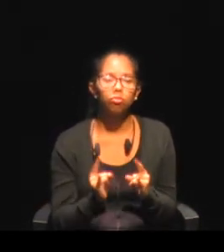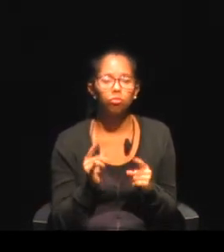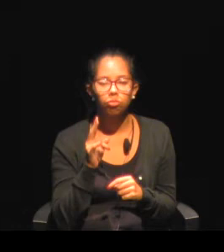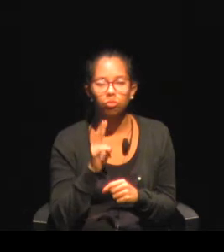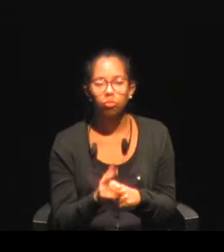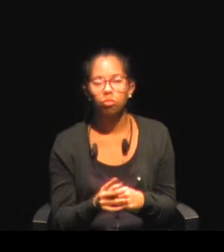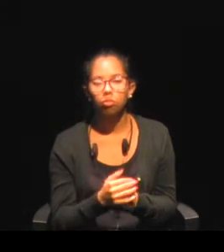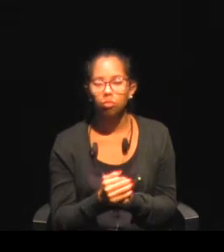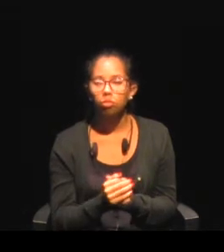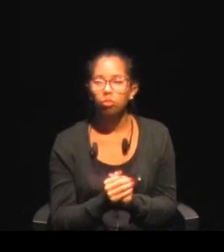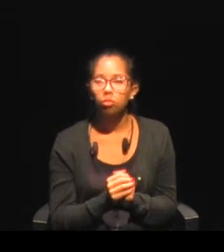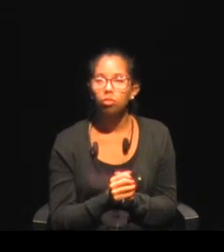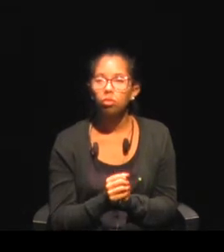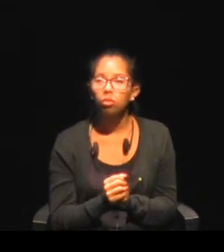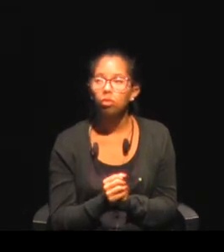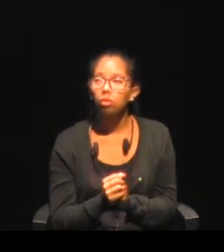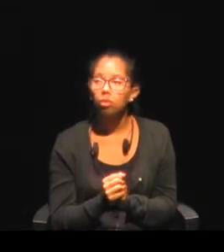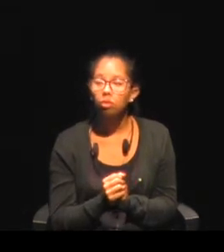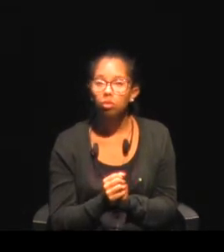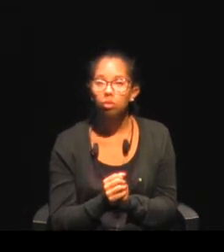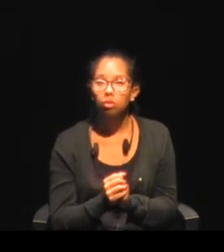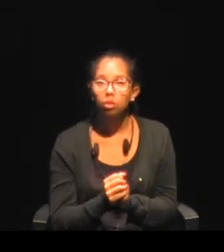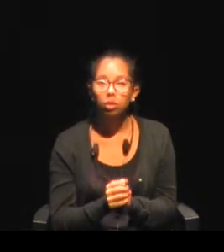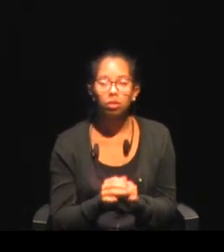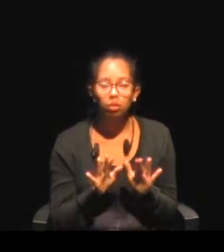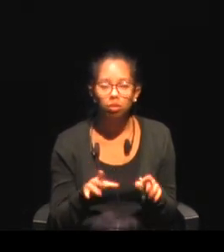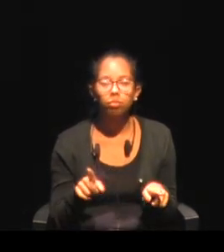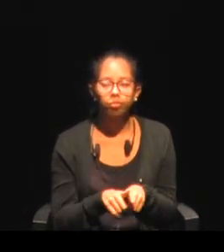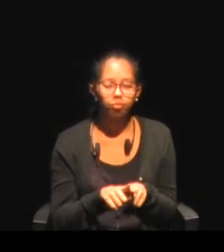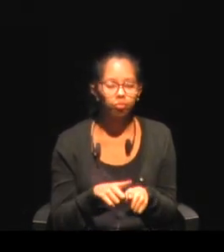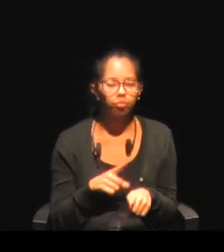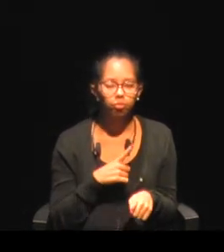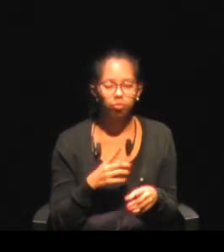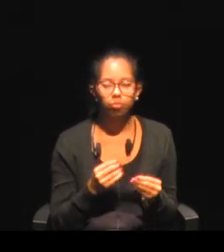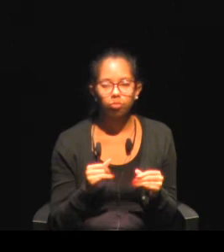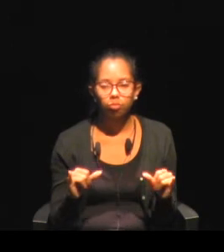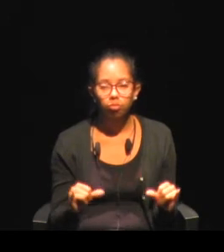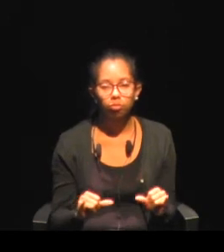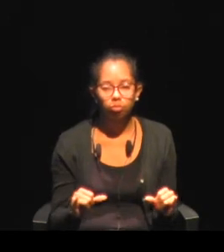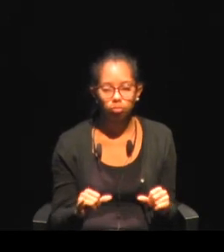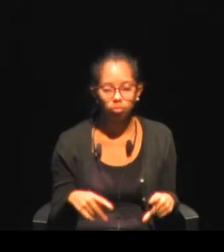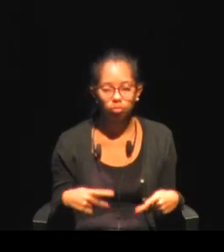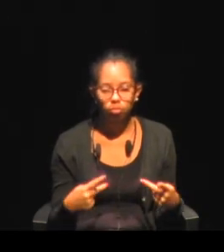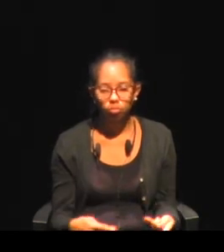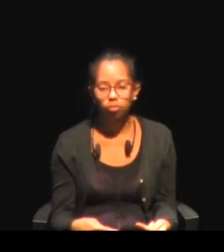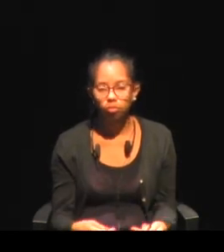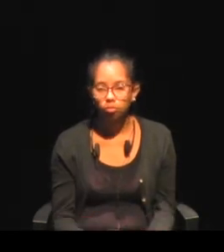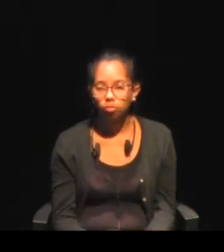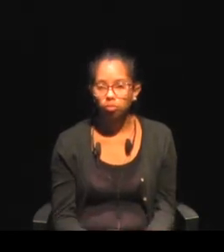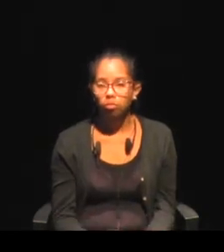desse edifício vigilante e tudo mais. Mas é um edifício também portador de uma memória de um grande sofrimento humano, né?